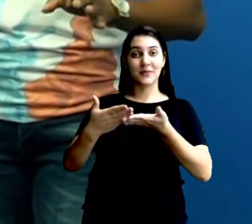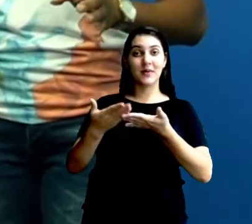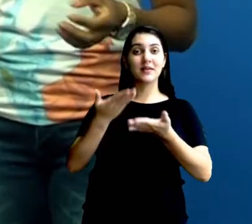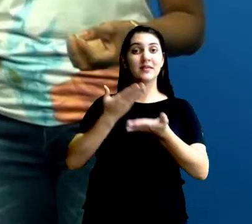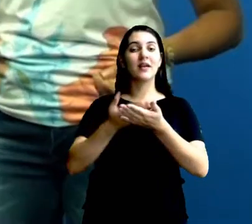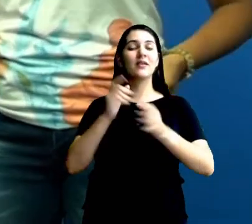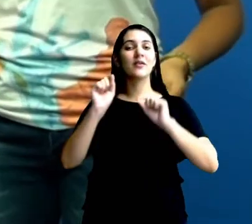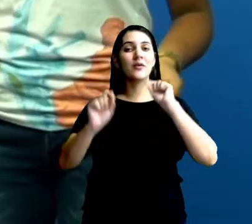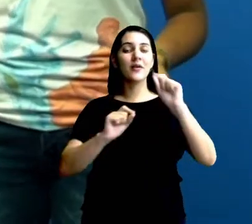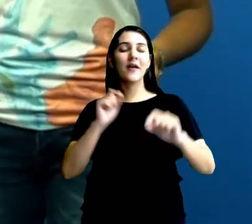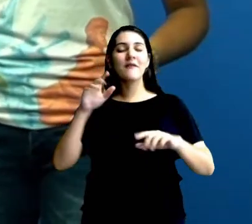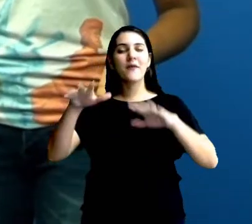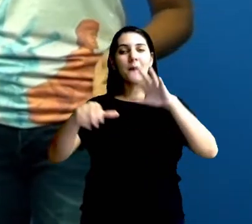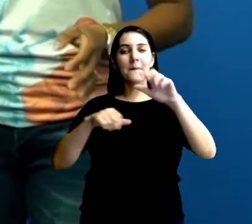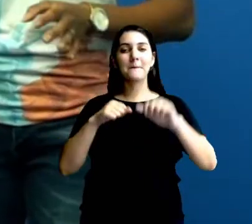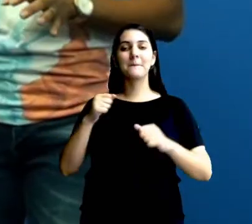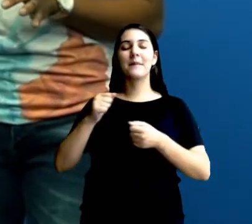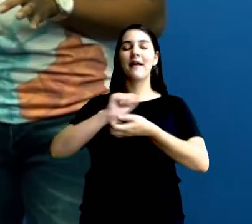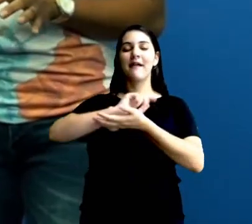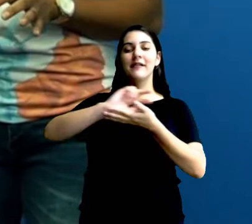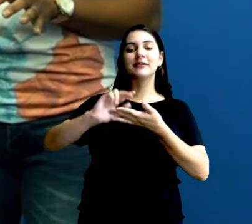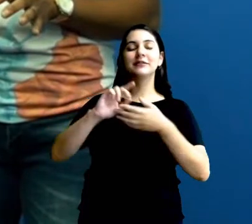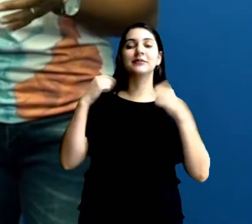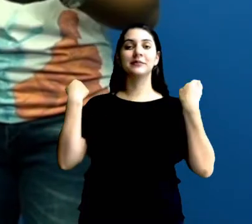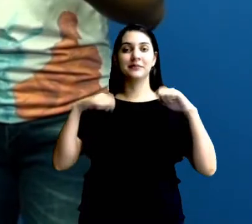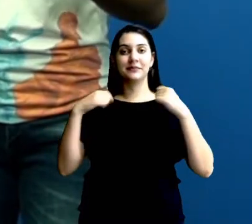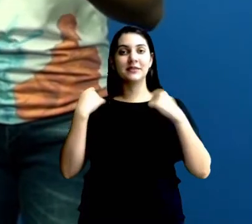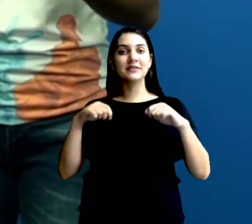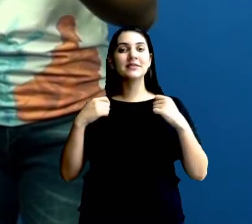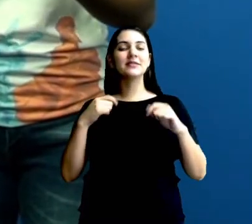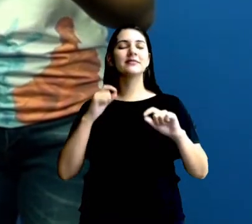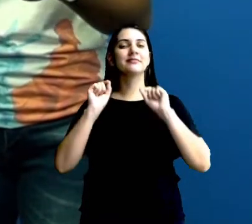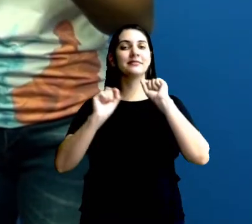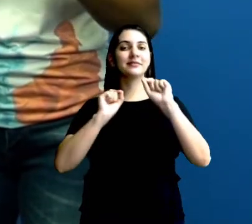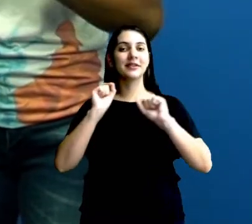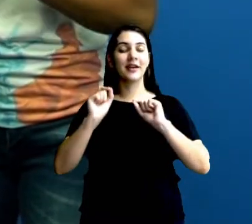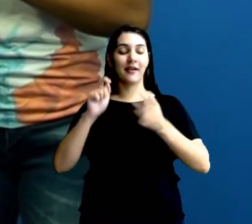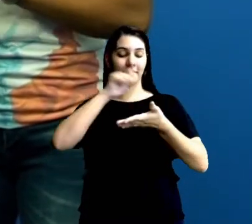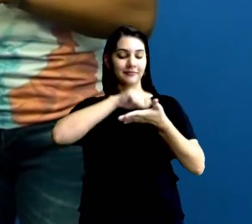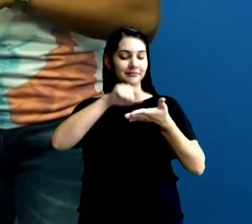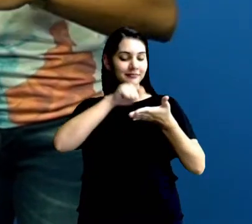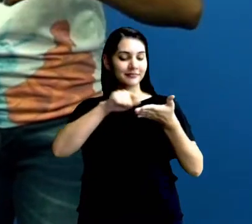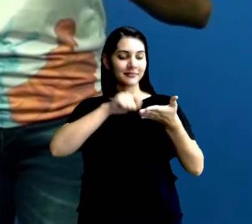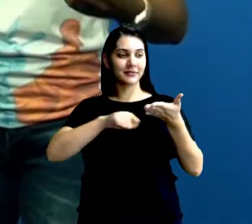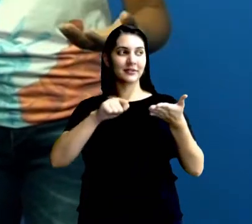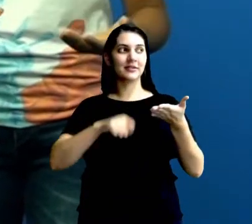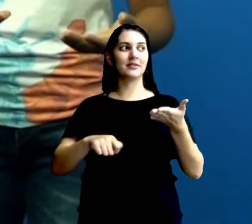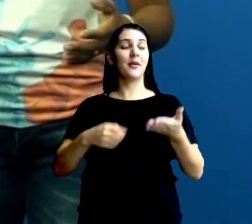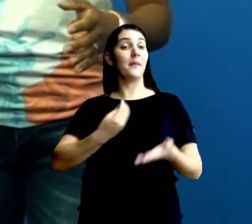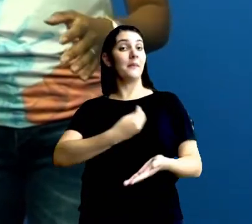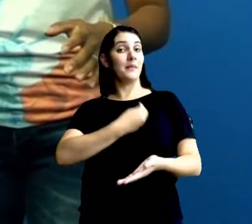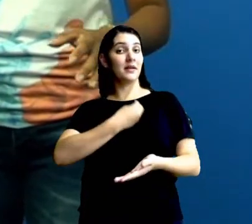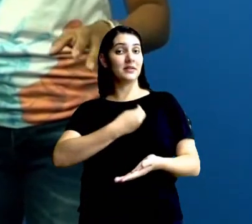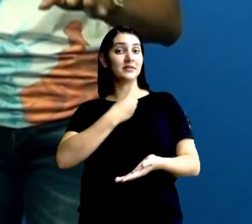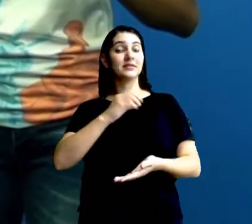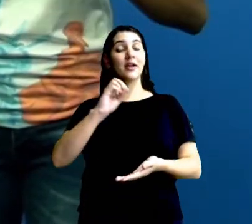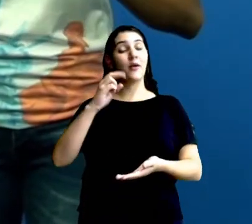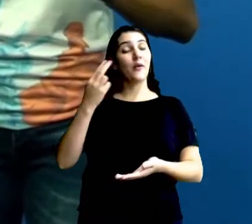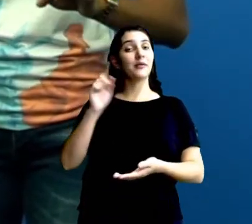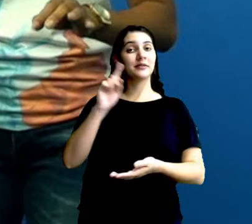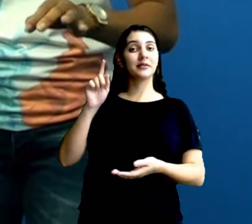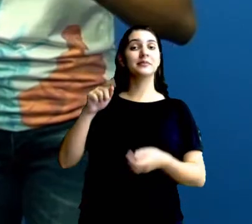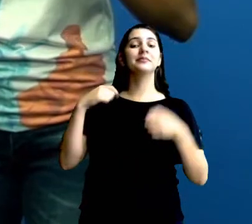aula pegando o quê? O material necessário. Porque se a gente está tendo uma aula assim, a gente precisa fazer o quê? Anotações. Seja presencial ou